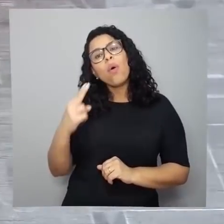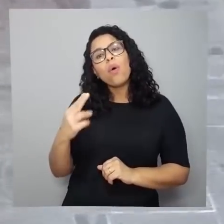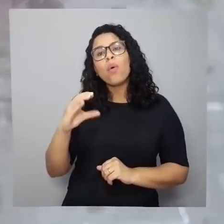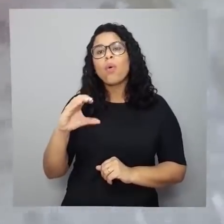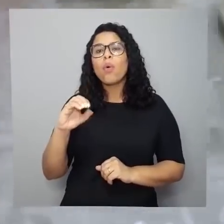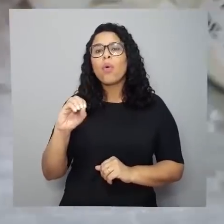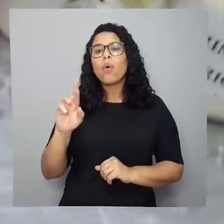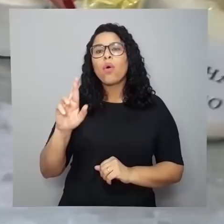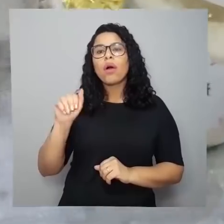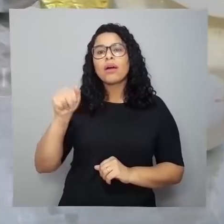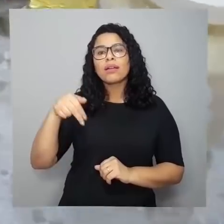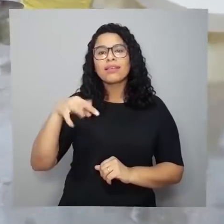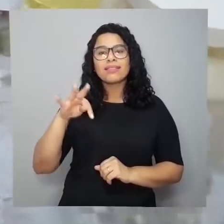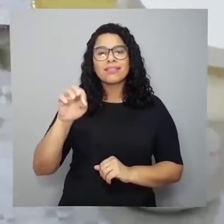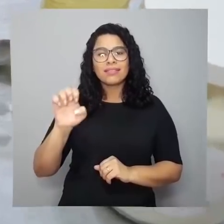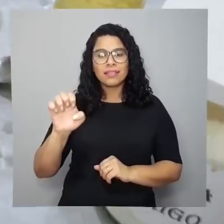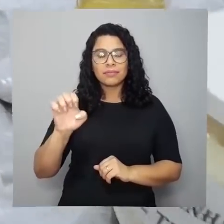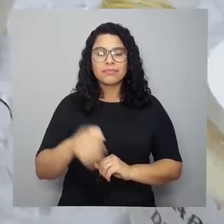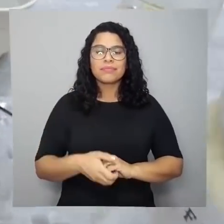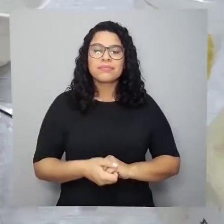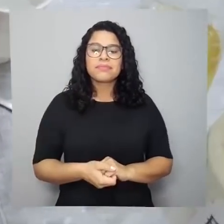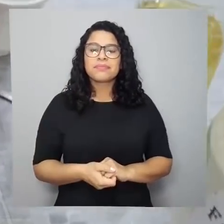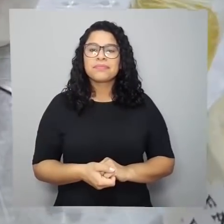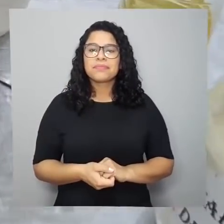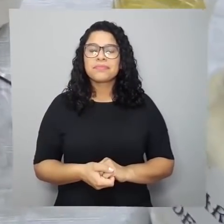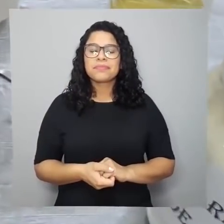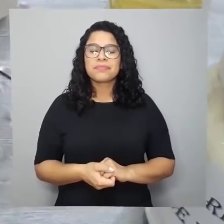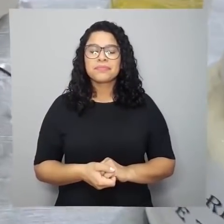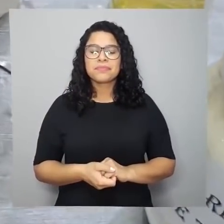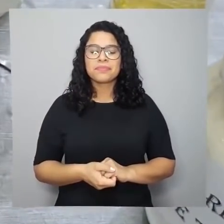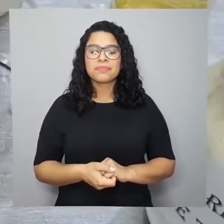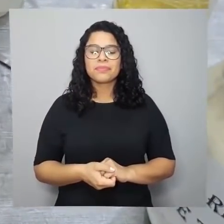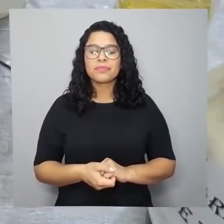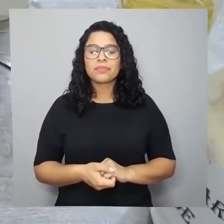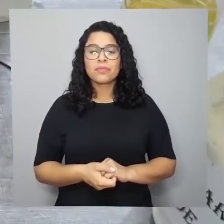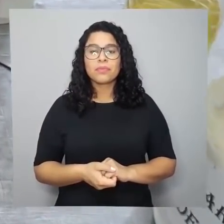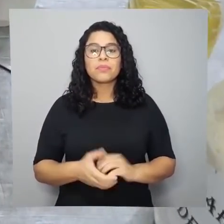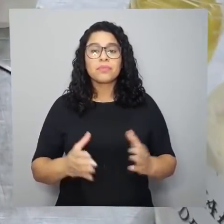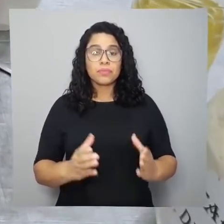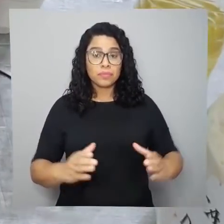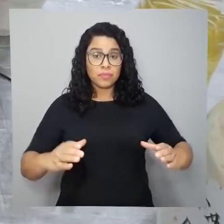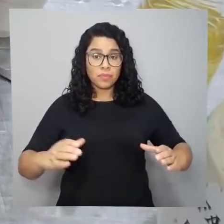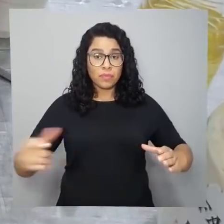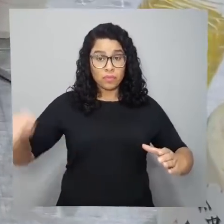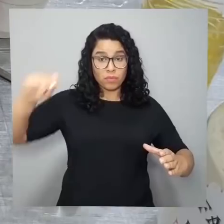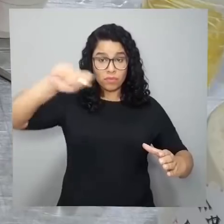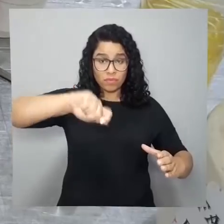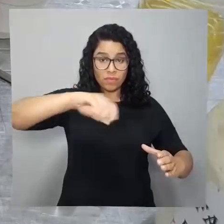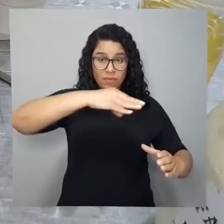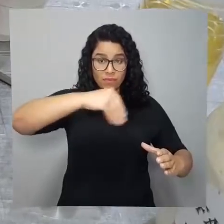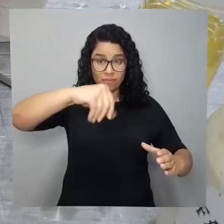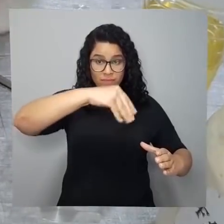alimentício. Então vamos começar. Então olha, coloca xícara de farinha,